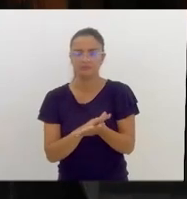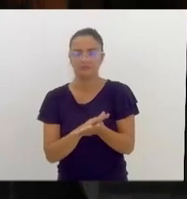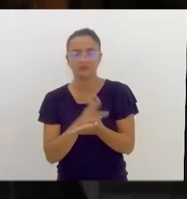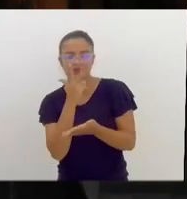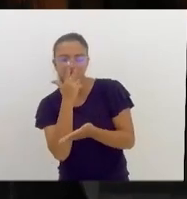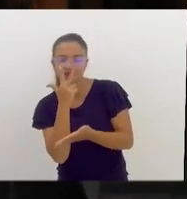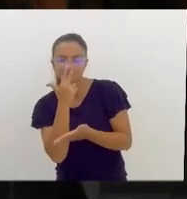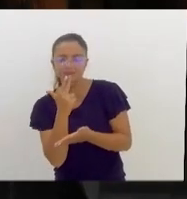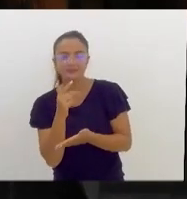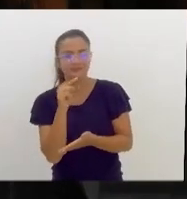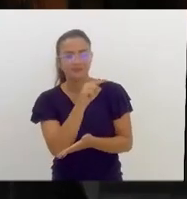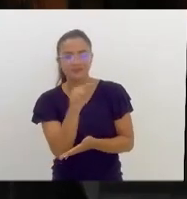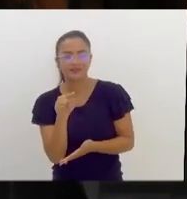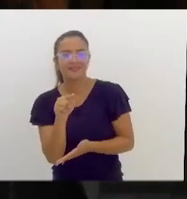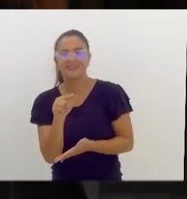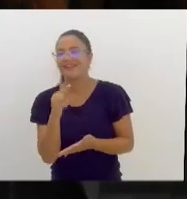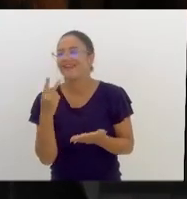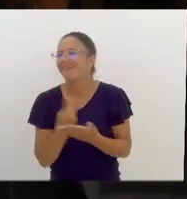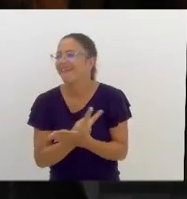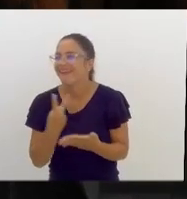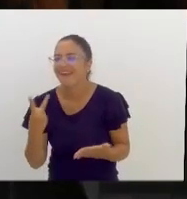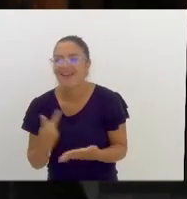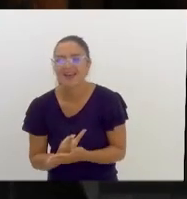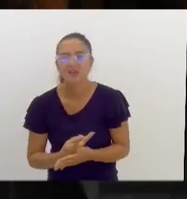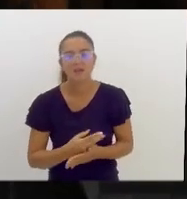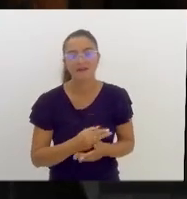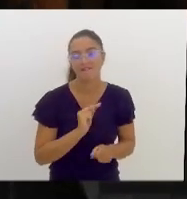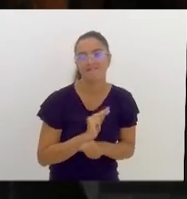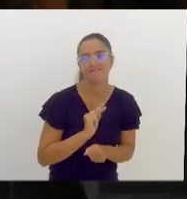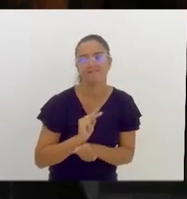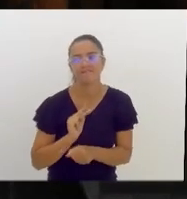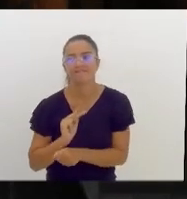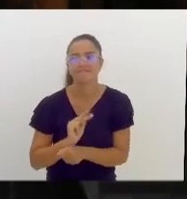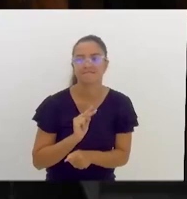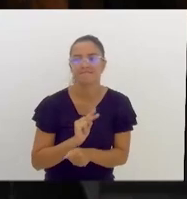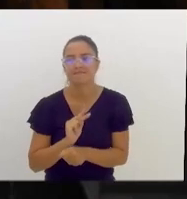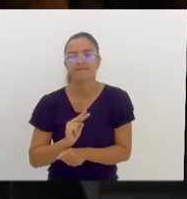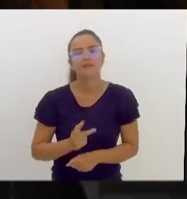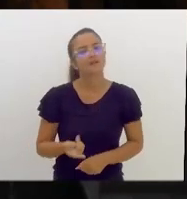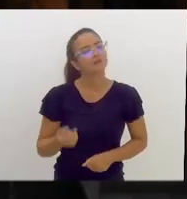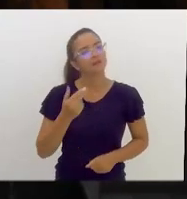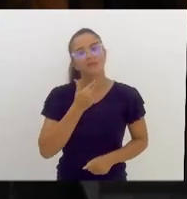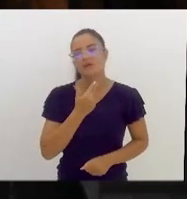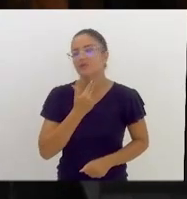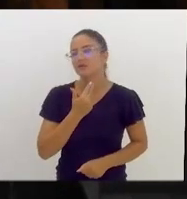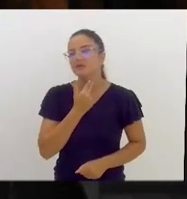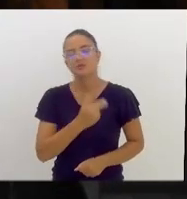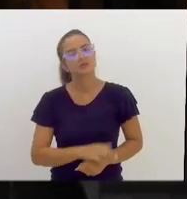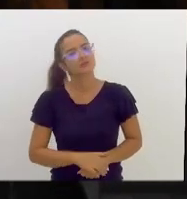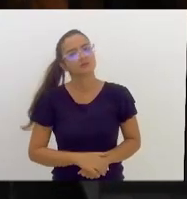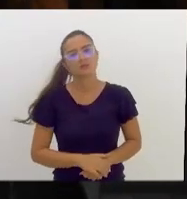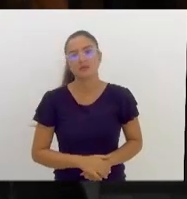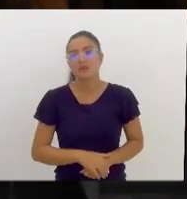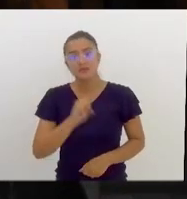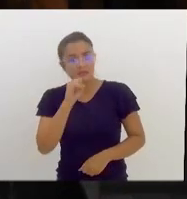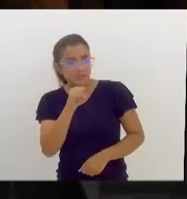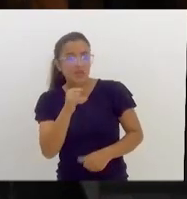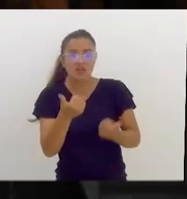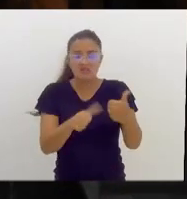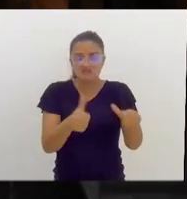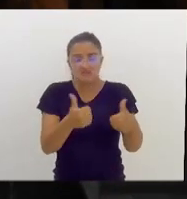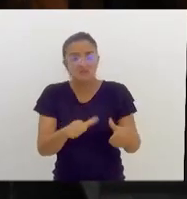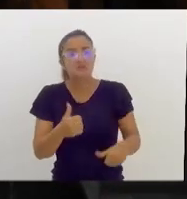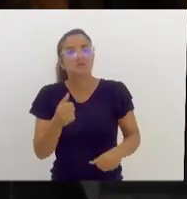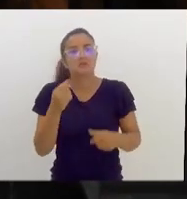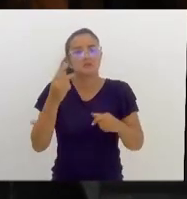proteger quem o relatório está apontando responsabilidades. Se há uma avaliação política ou uma avaliação